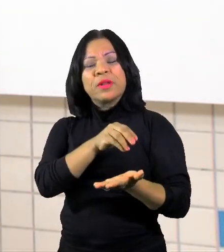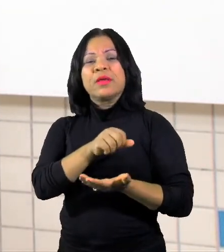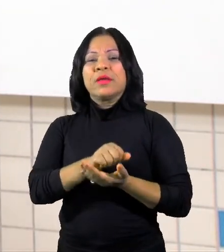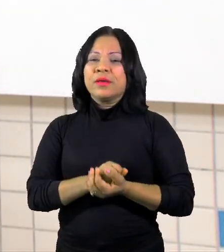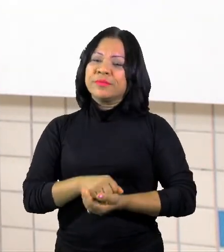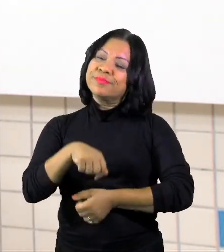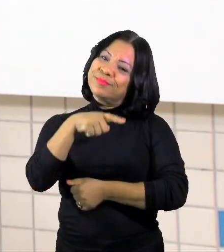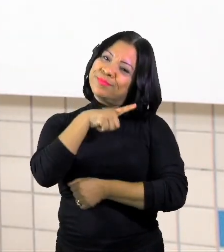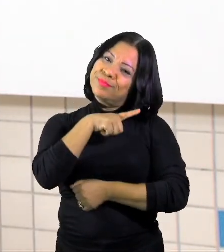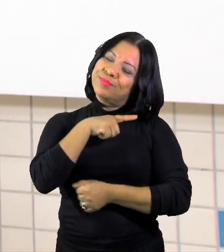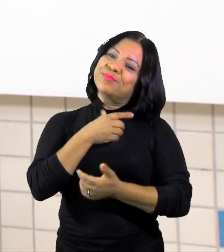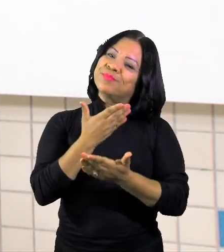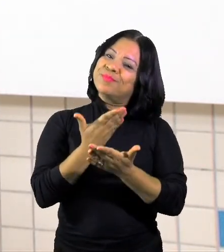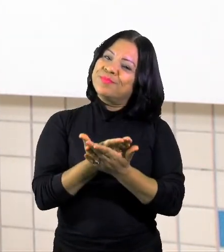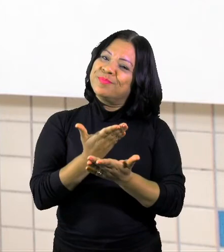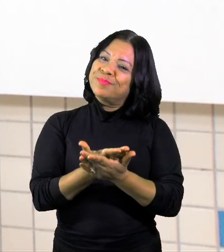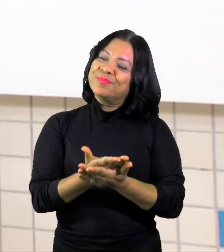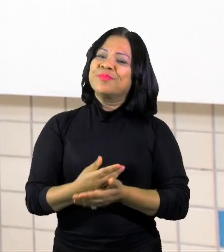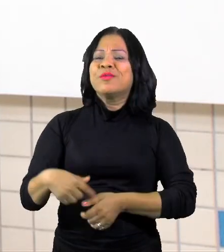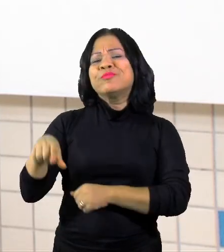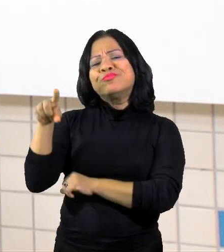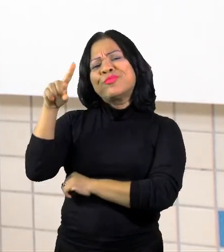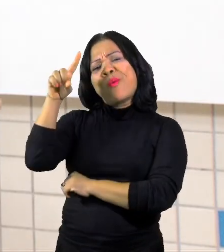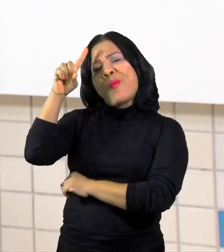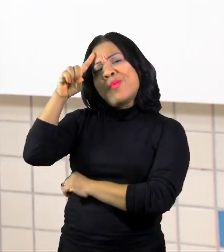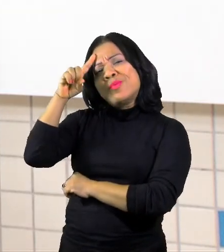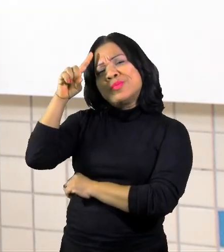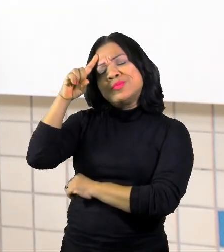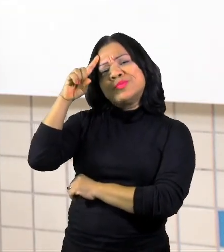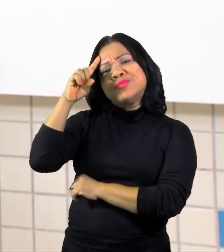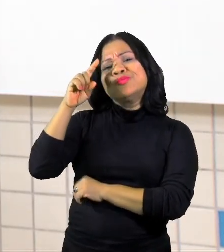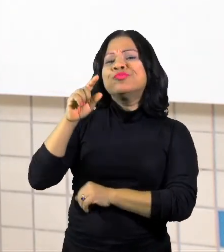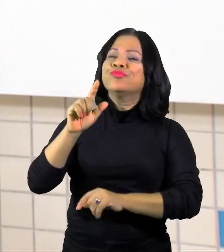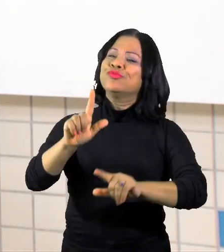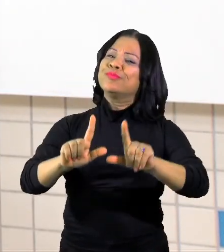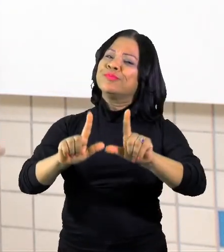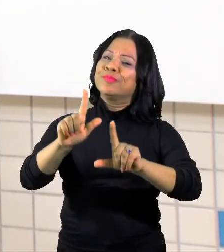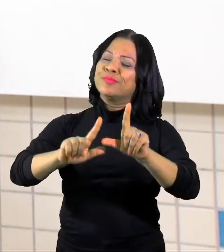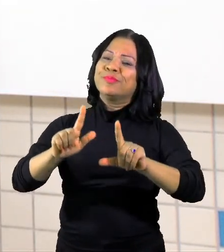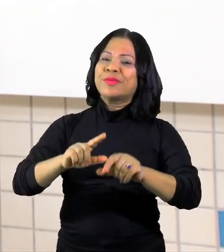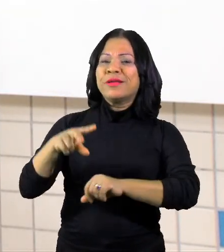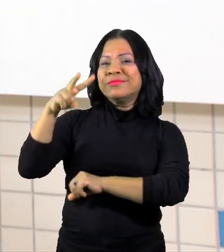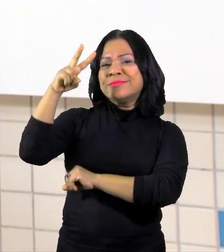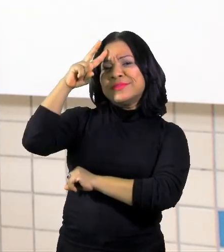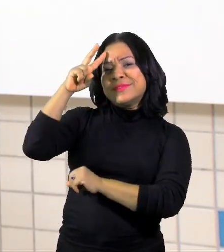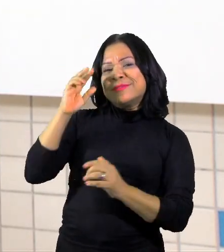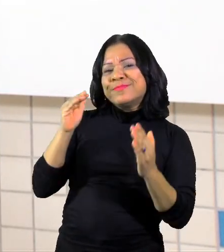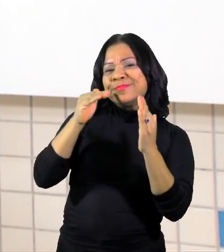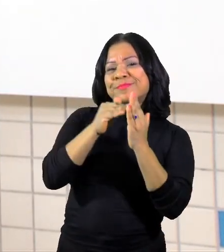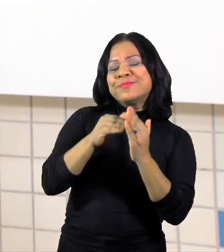aulas, passando todos os dias de segunda a sexta no nosso